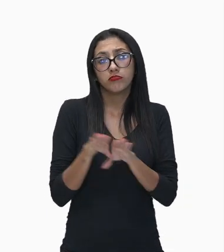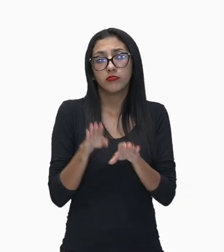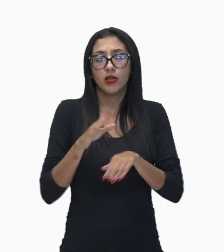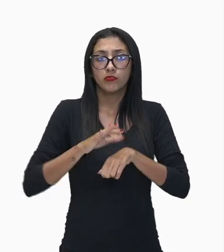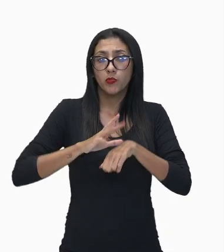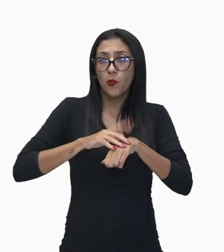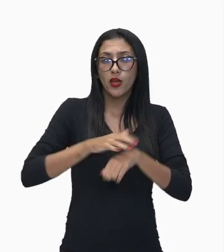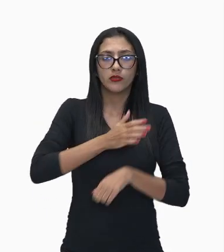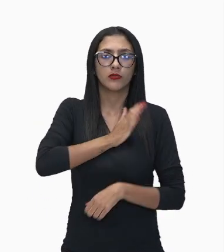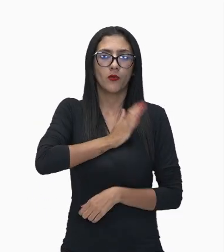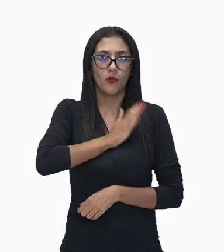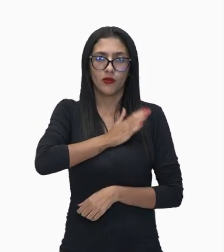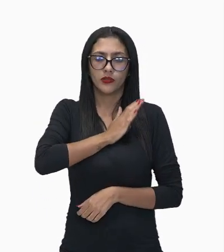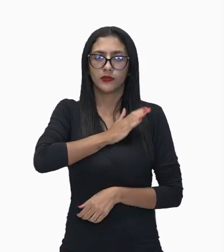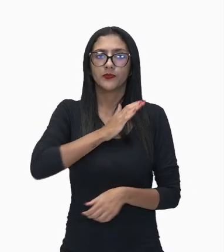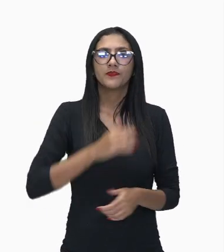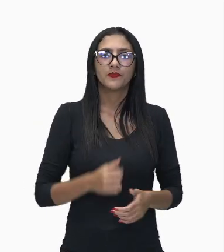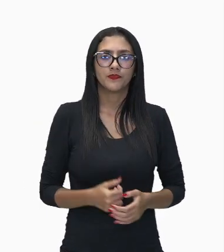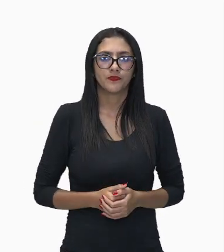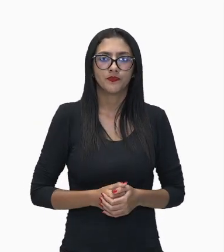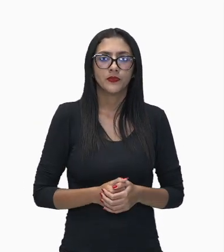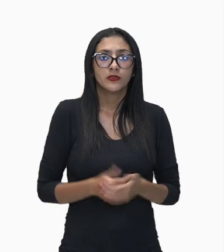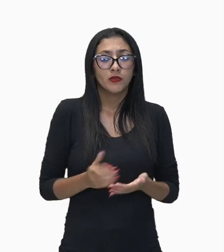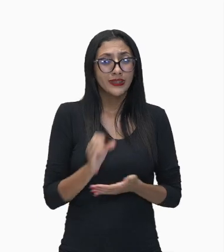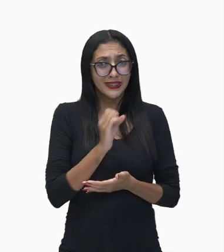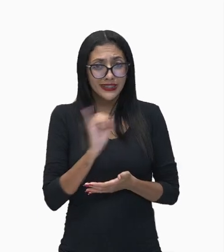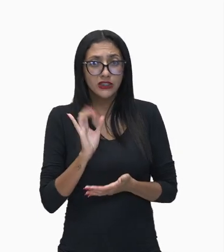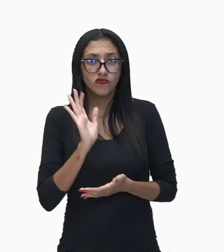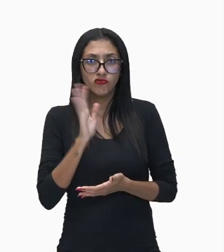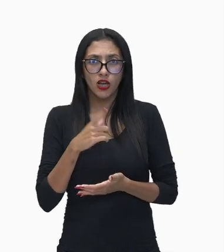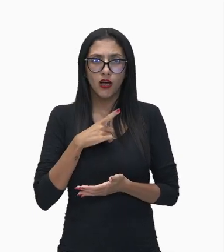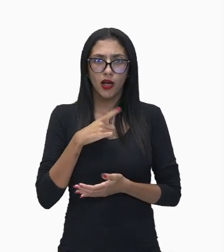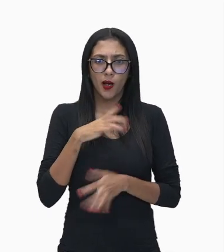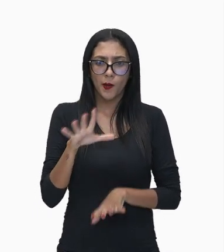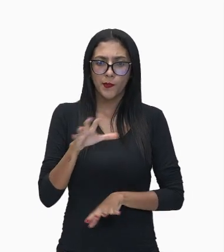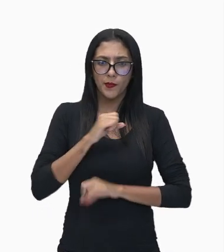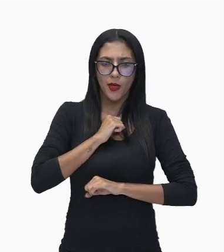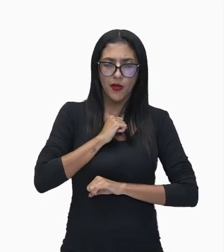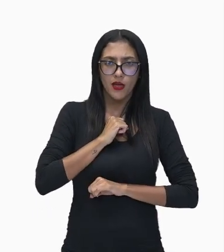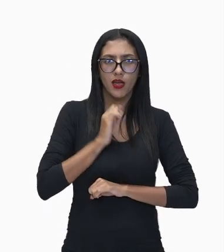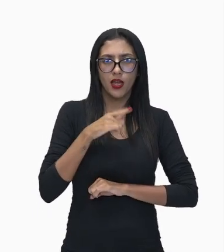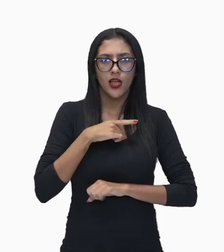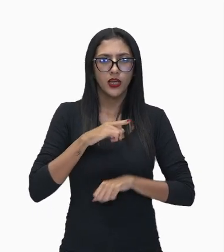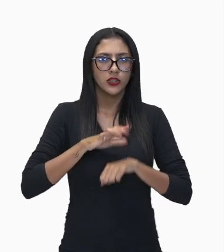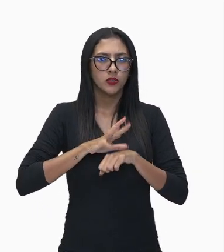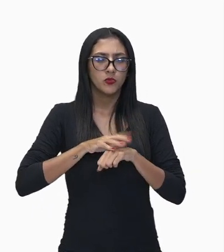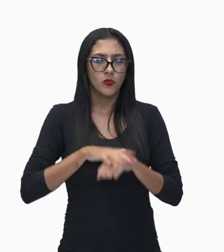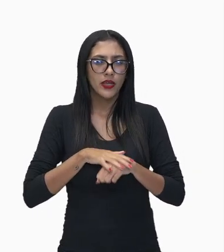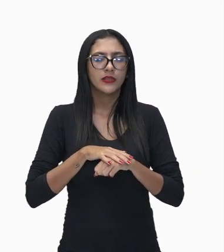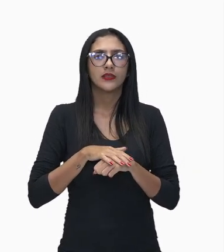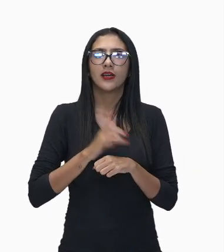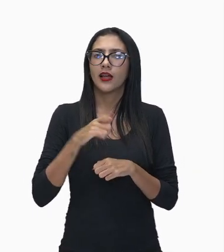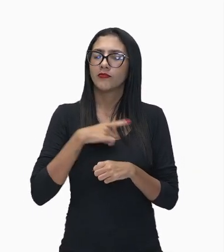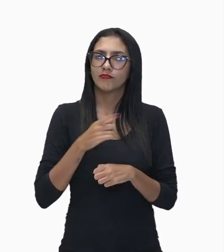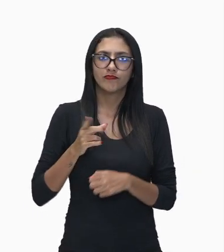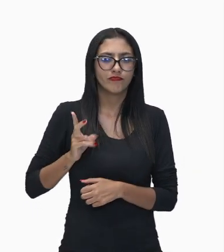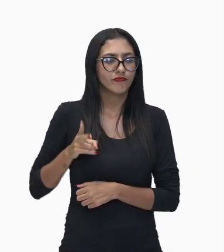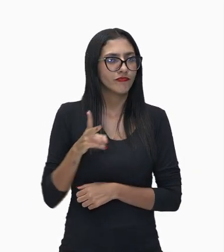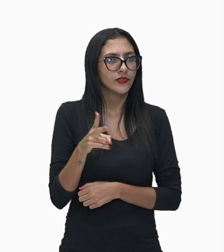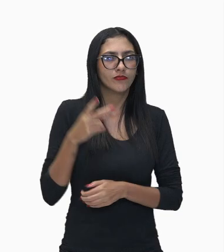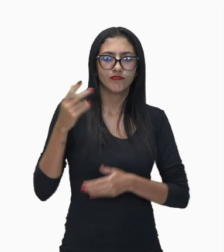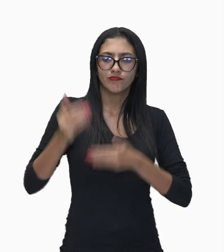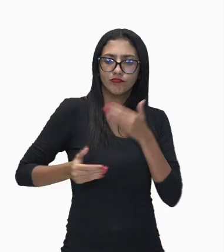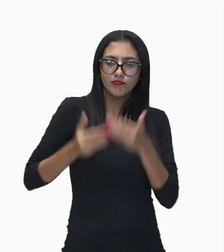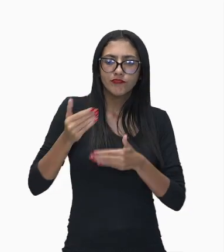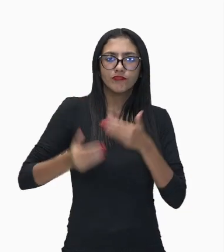essas condições, elas, uma vez instalada na saúde do indivíduo, ela vai acompanhando esse